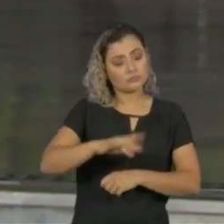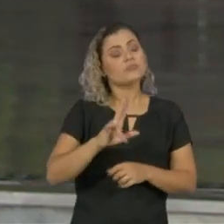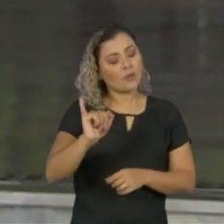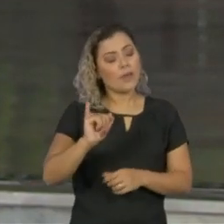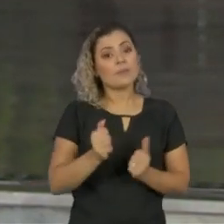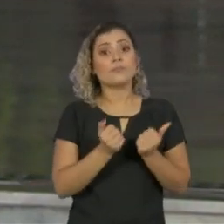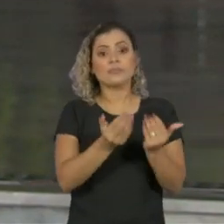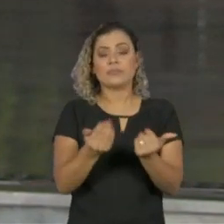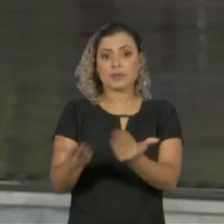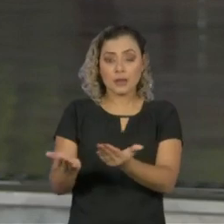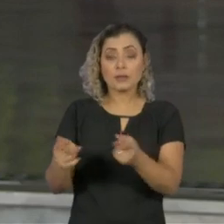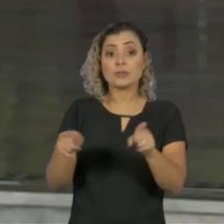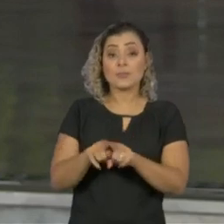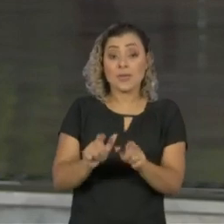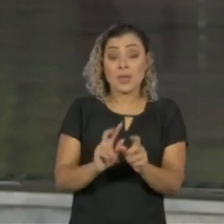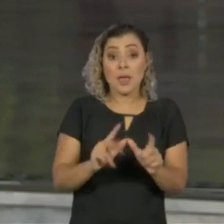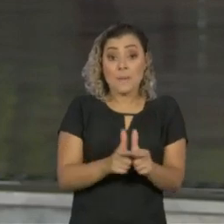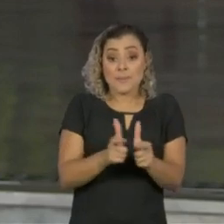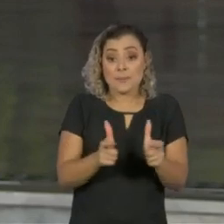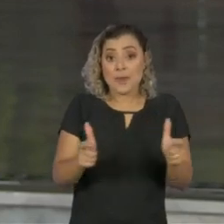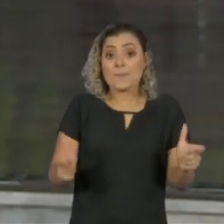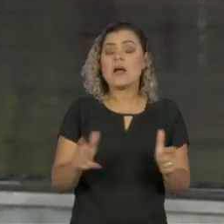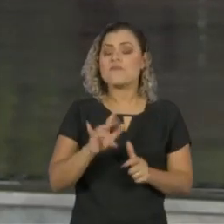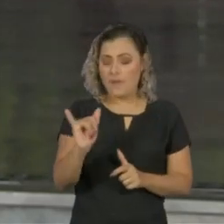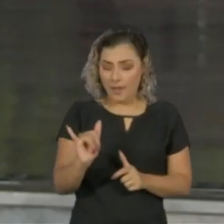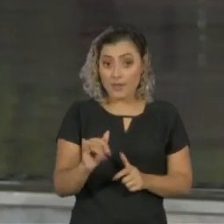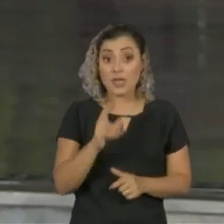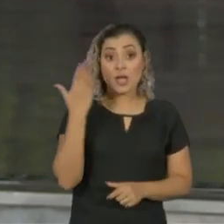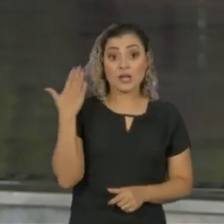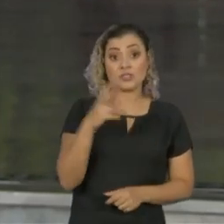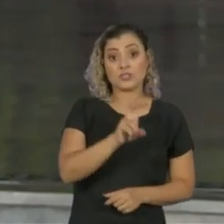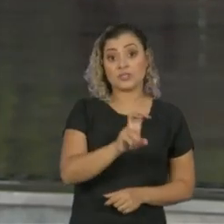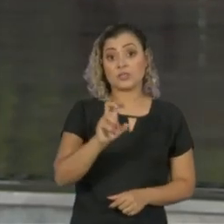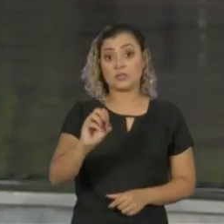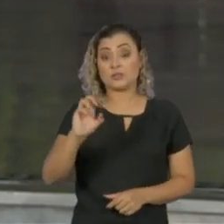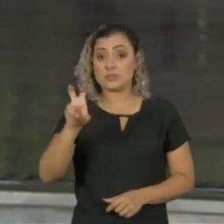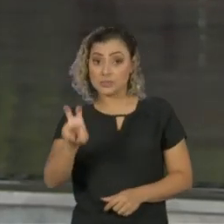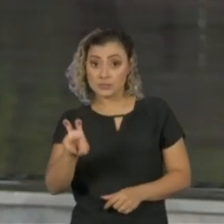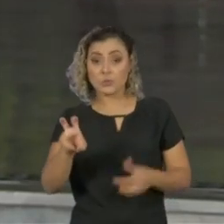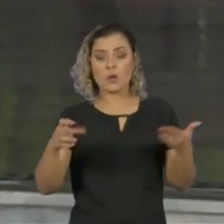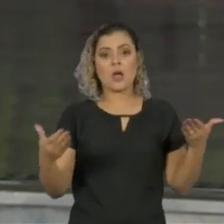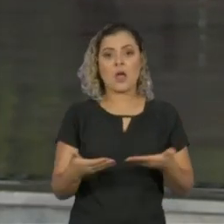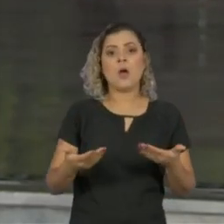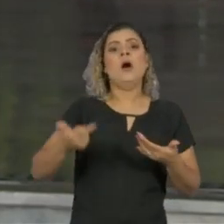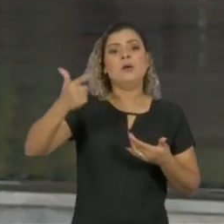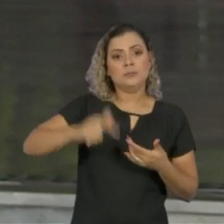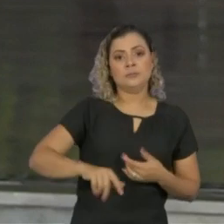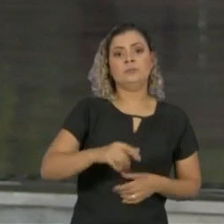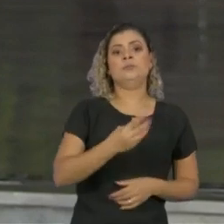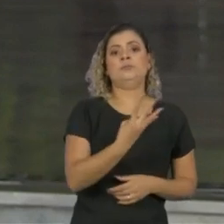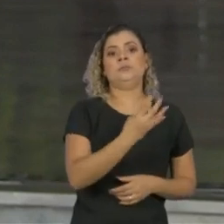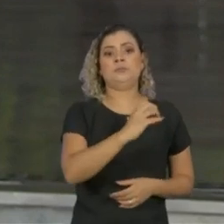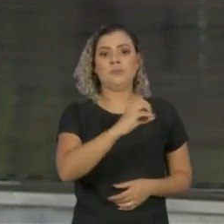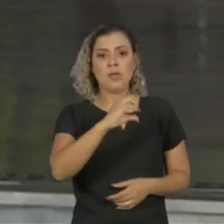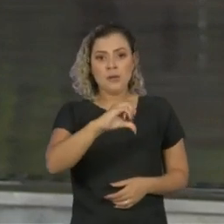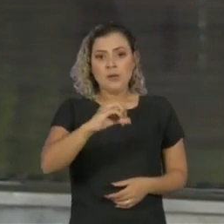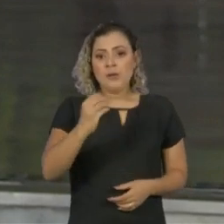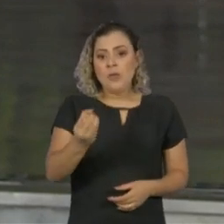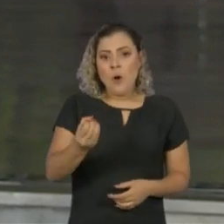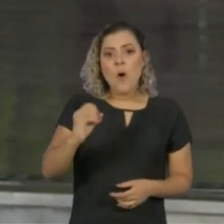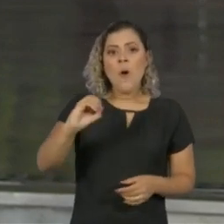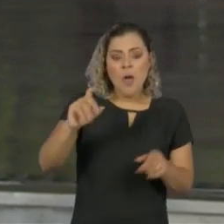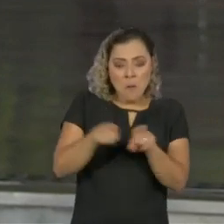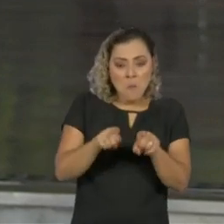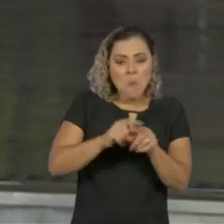vamos dobrar o número de UTIs, eram 505, vamos acrescentar mais 490 leitos